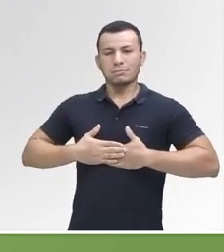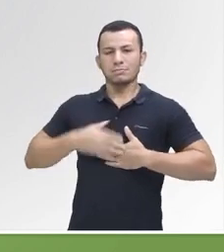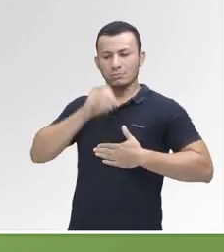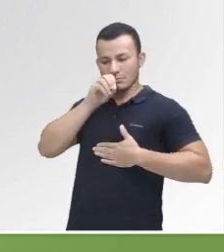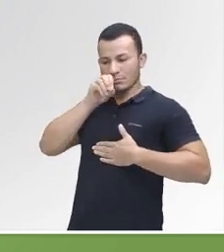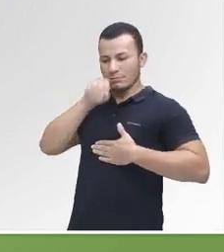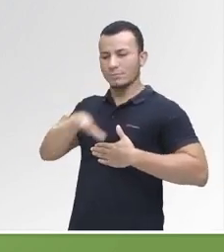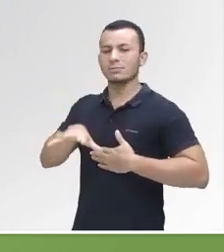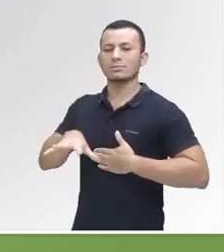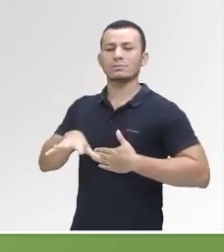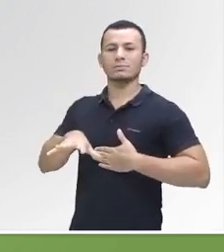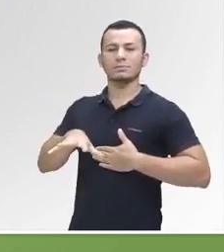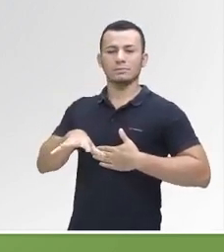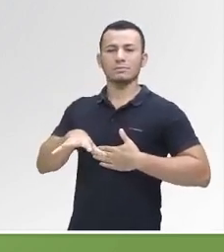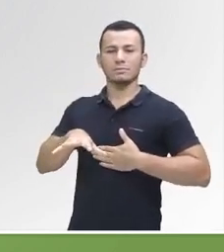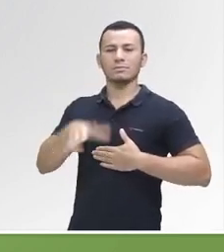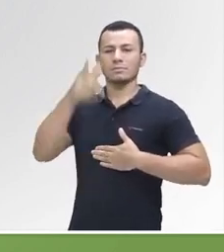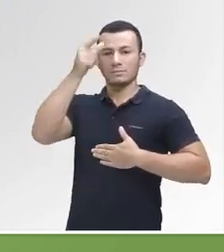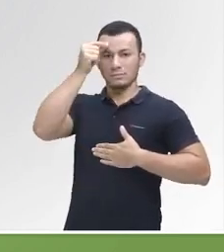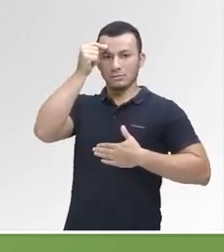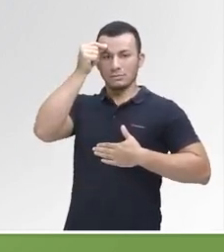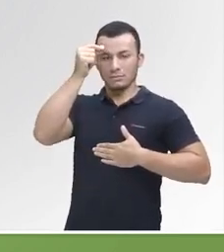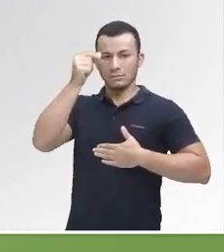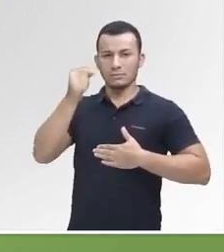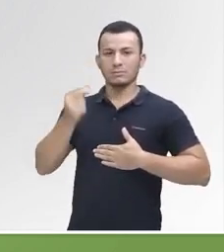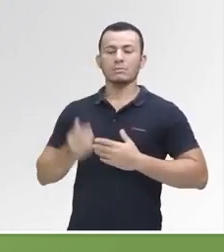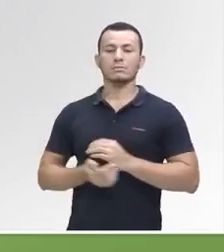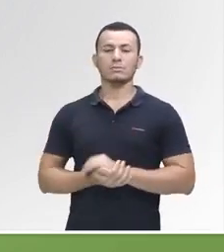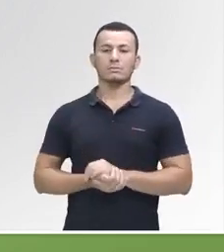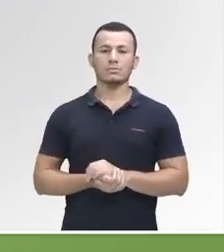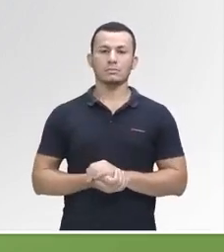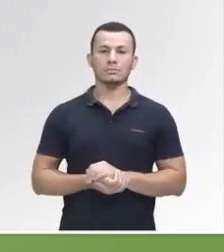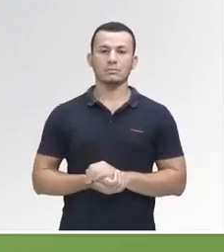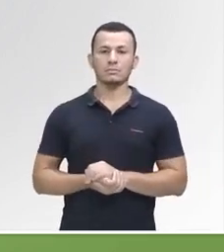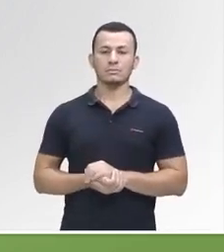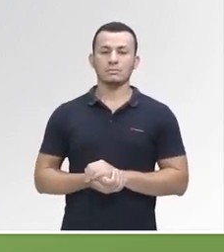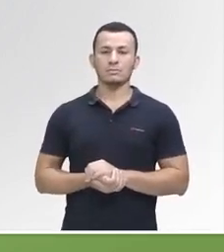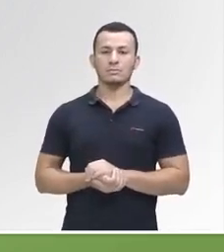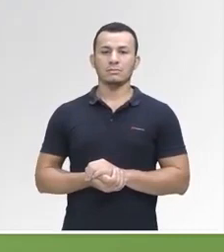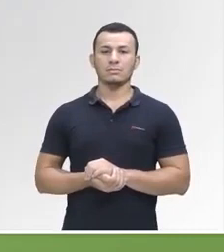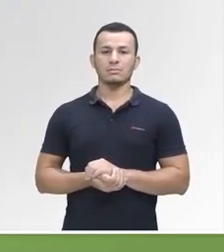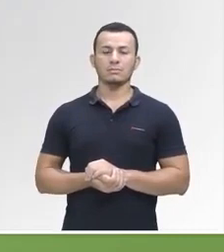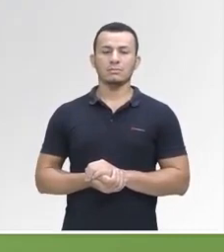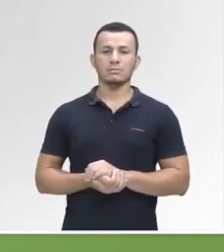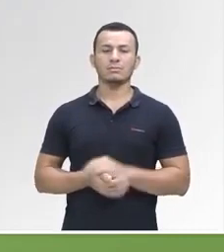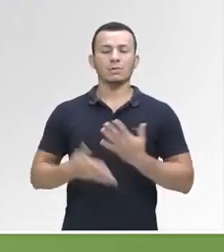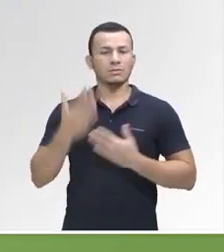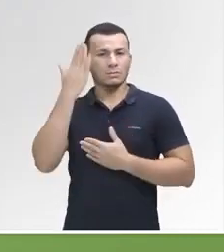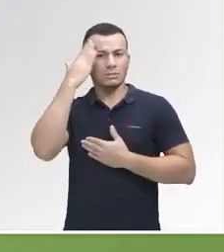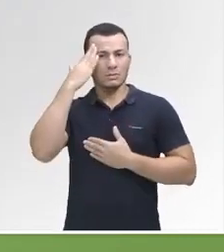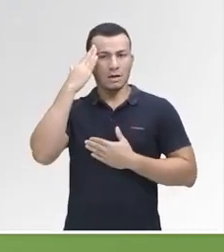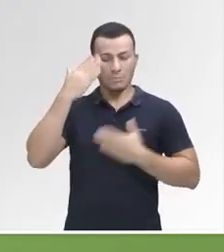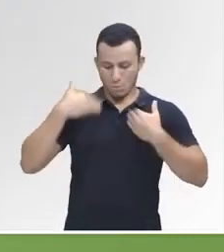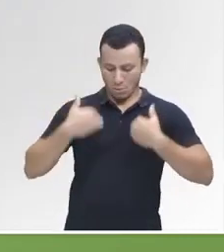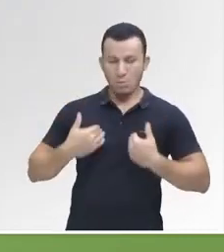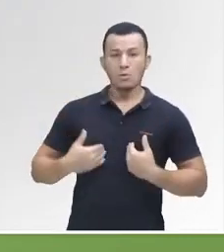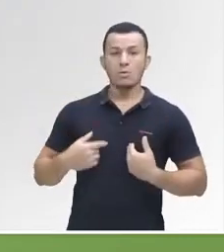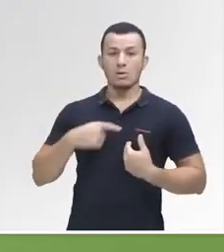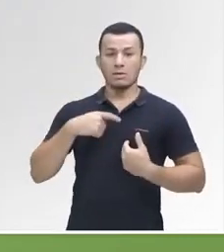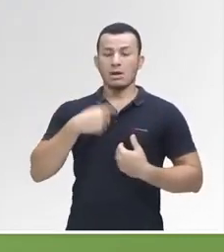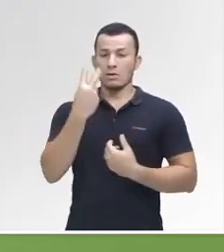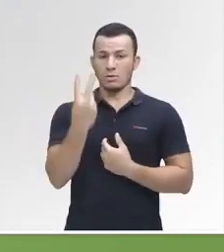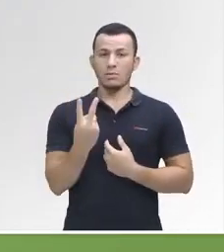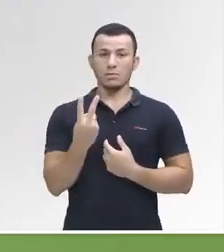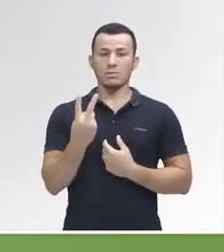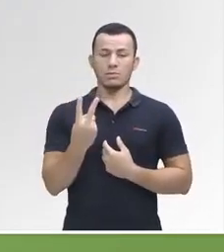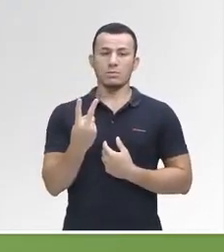seja expelido o objeto. Como nós sabemos, o nosso corpo ele tem duas entradas, né? A